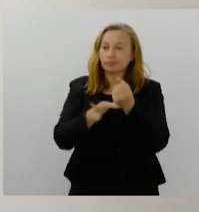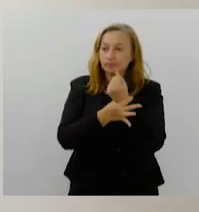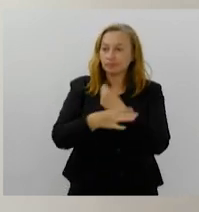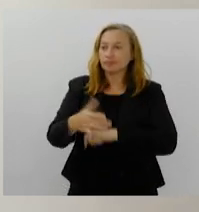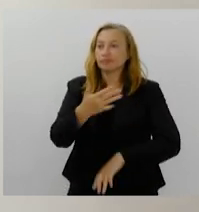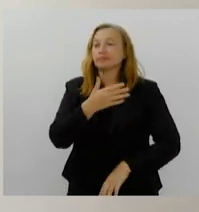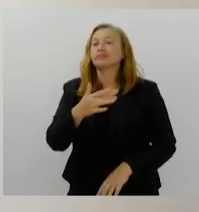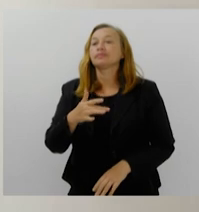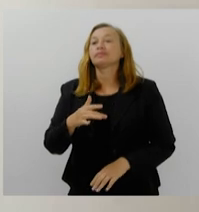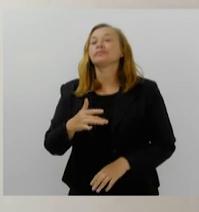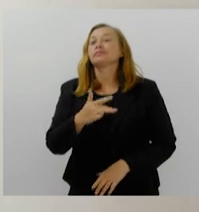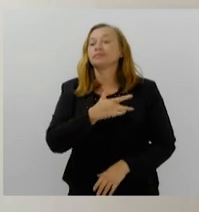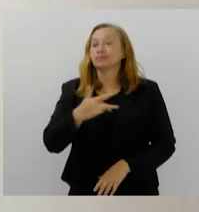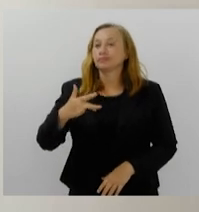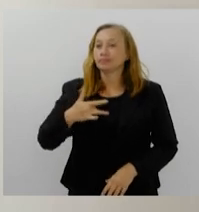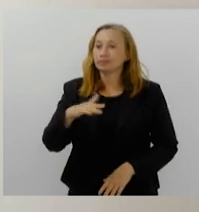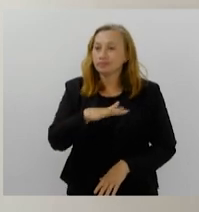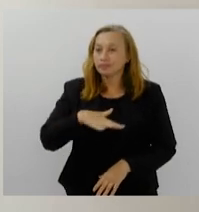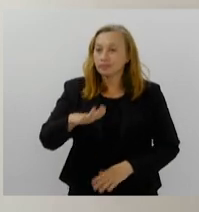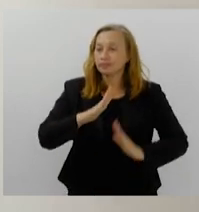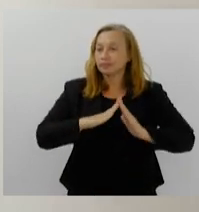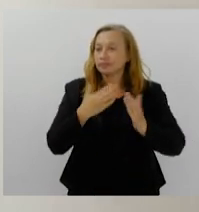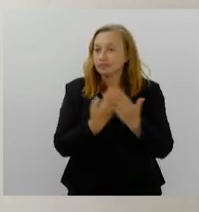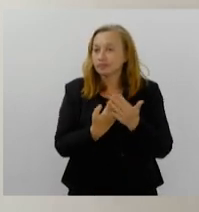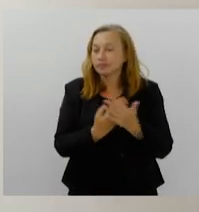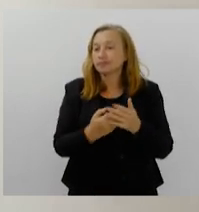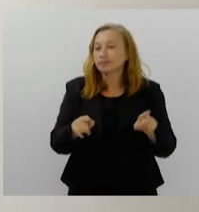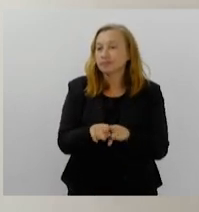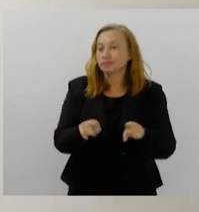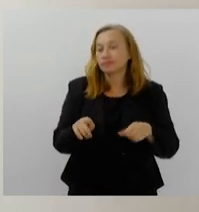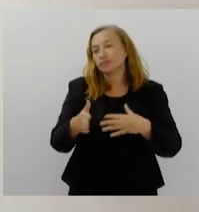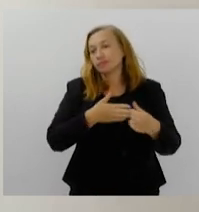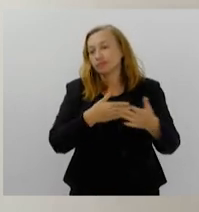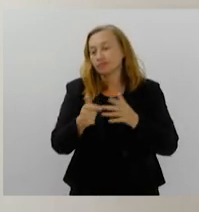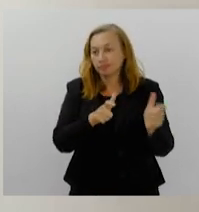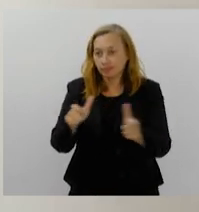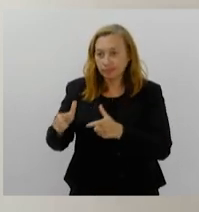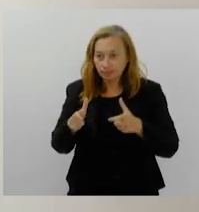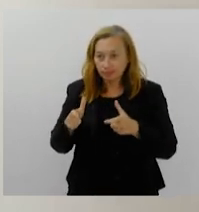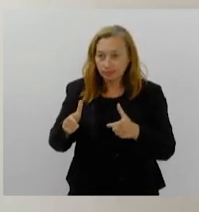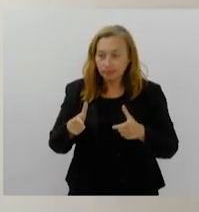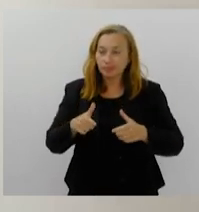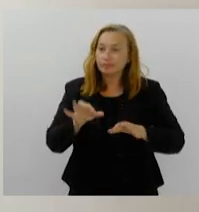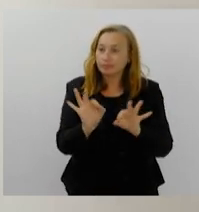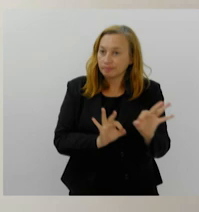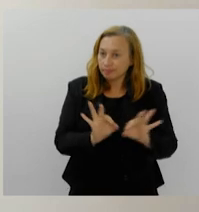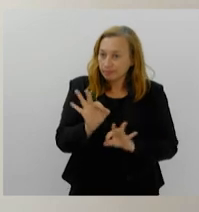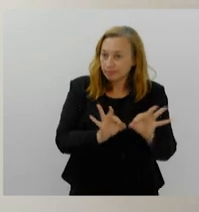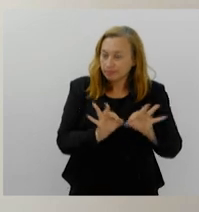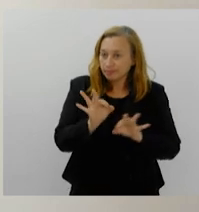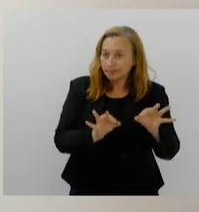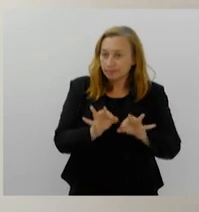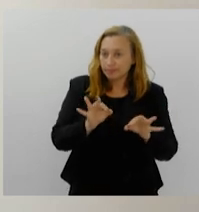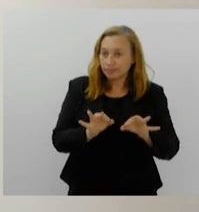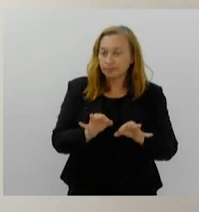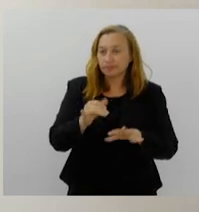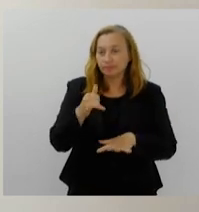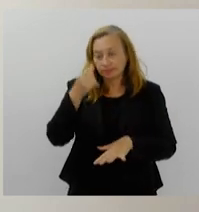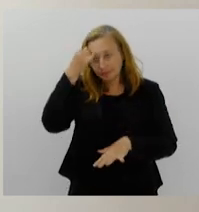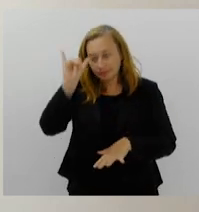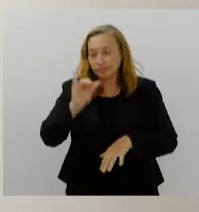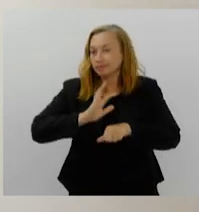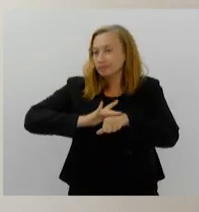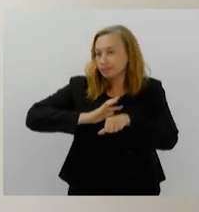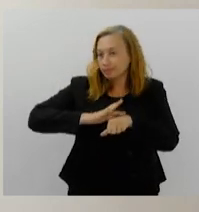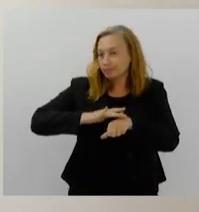no ambiente escolar, mas também em qualquer ambiente, né? Como meio de preparação para a prevenção de doenças e